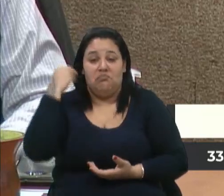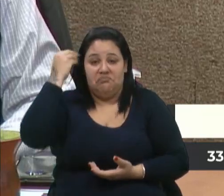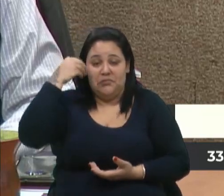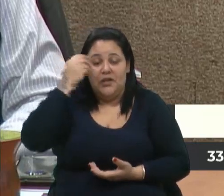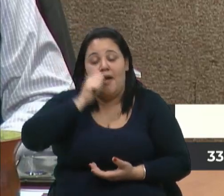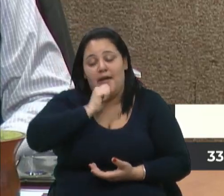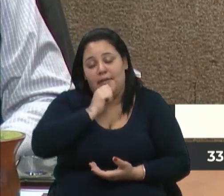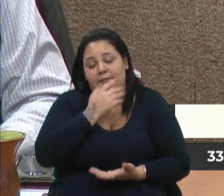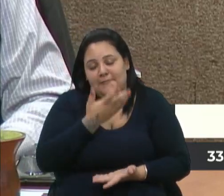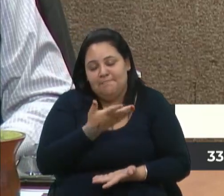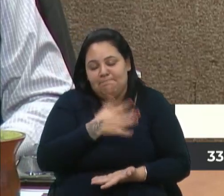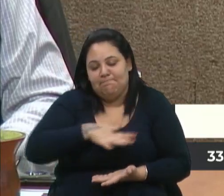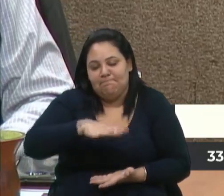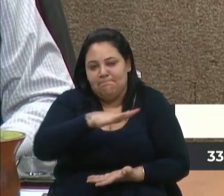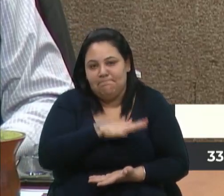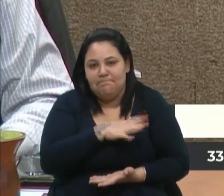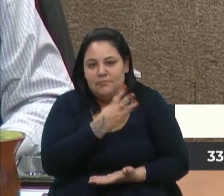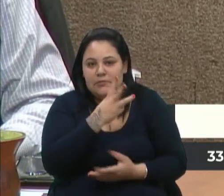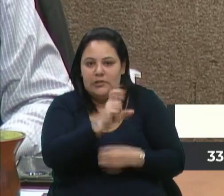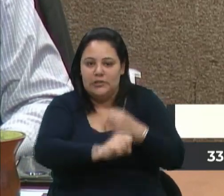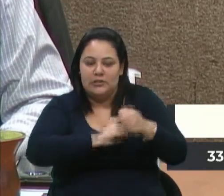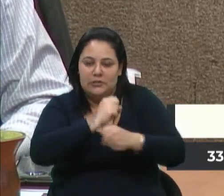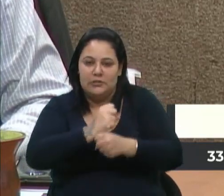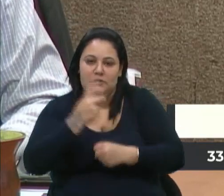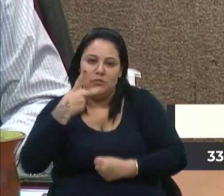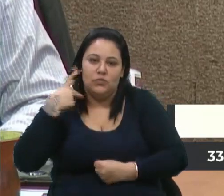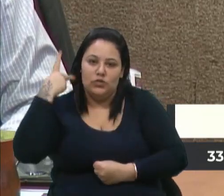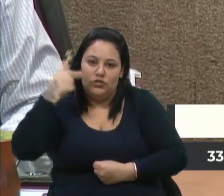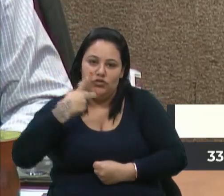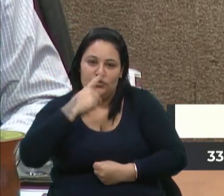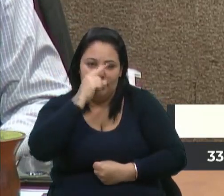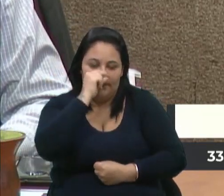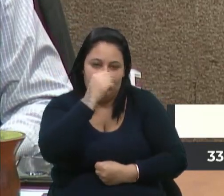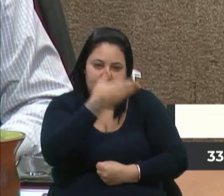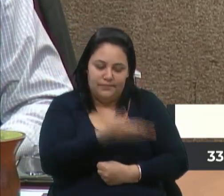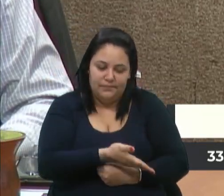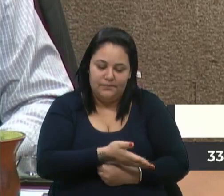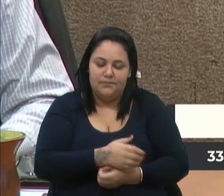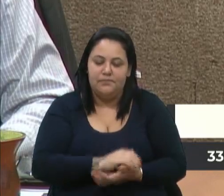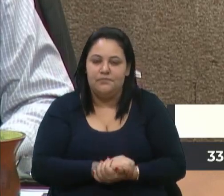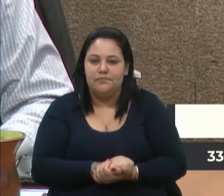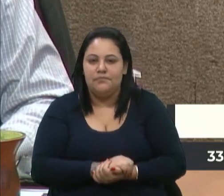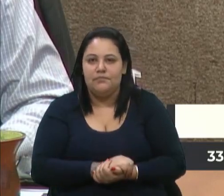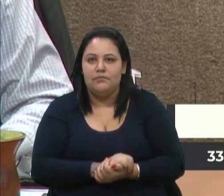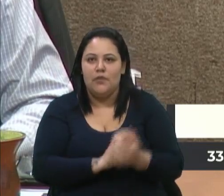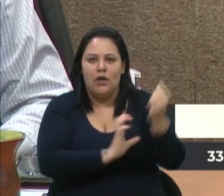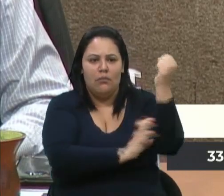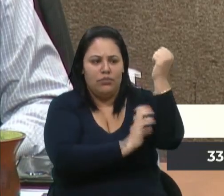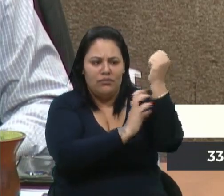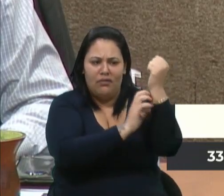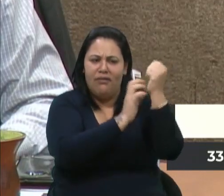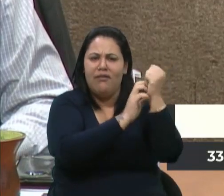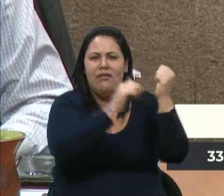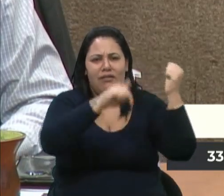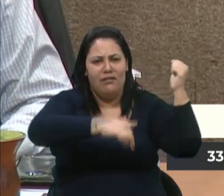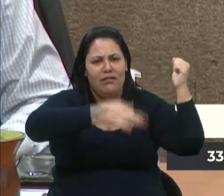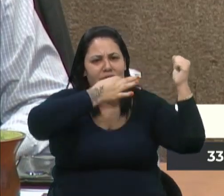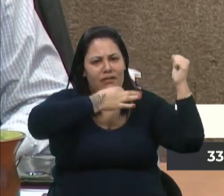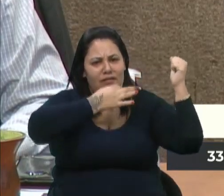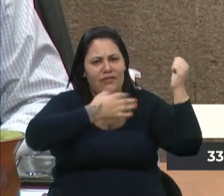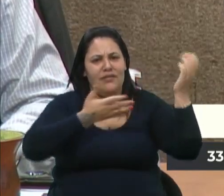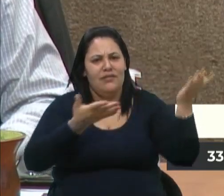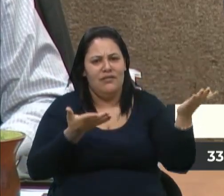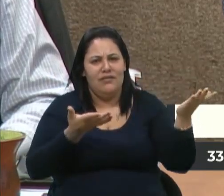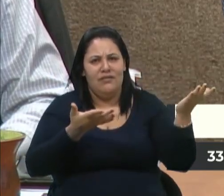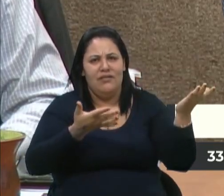ainda, digamos, né, de 3 anos aqui como vereador, é a burocracia em Caxias do Sul. Caxias